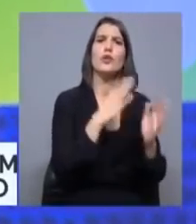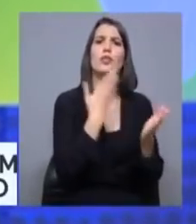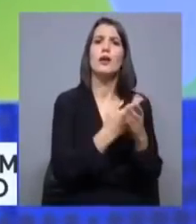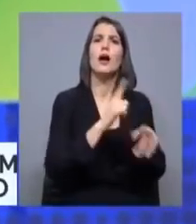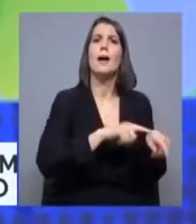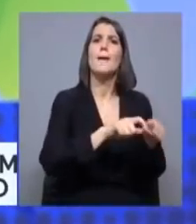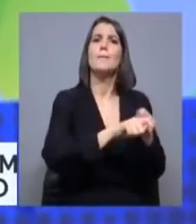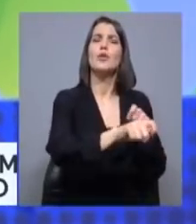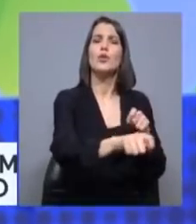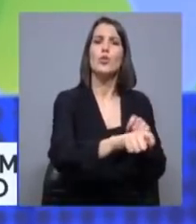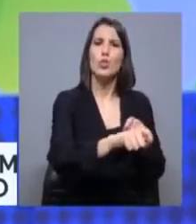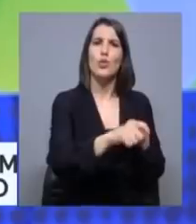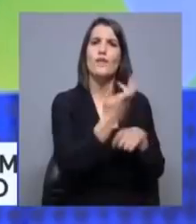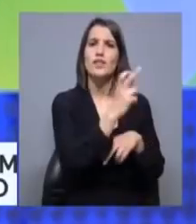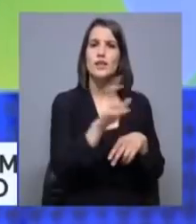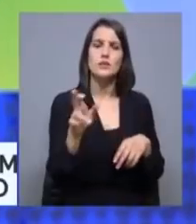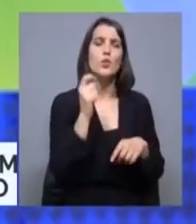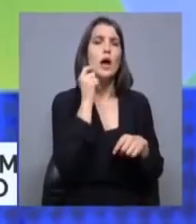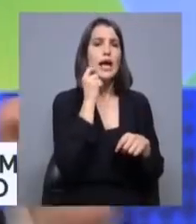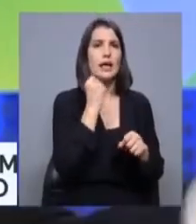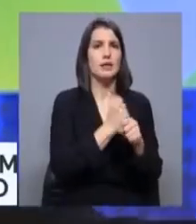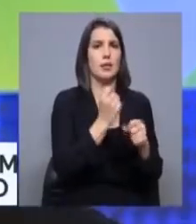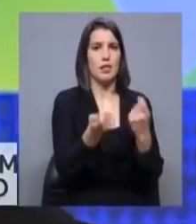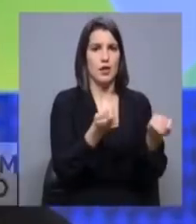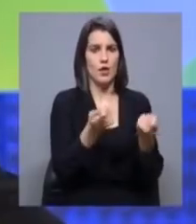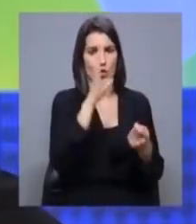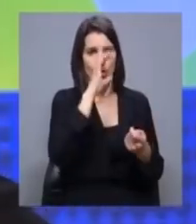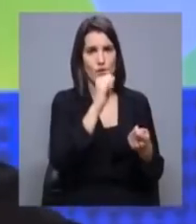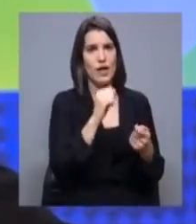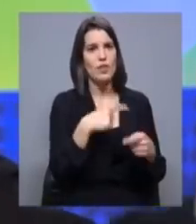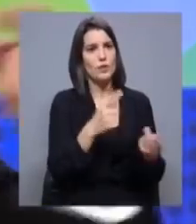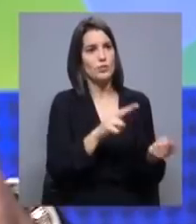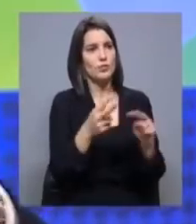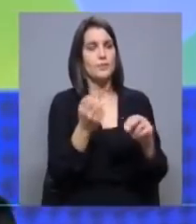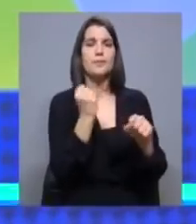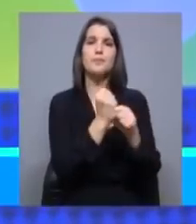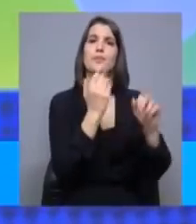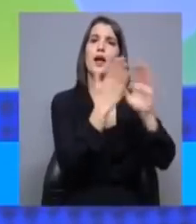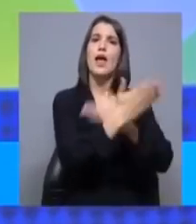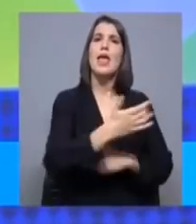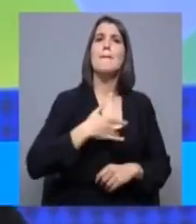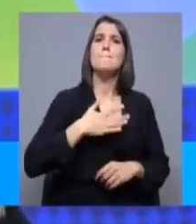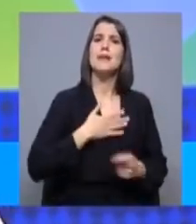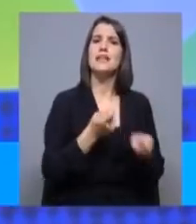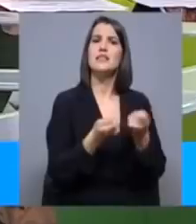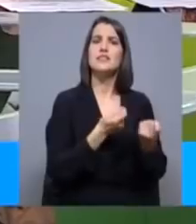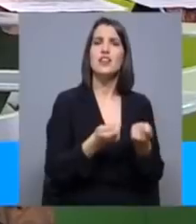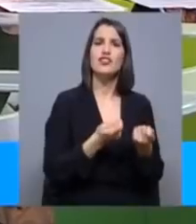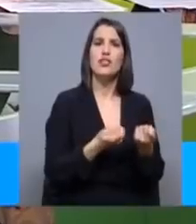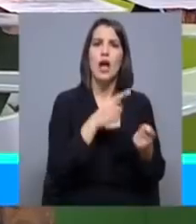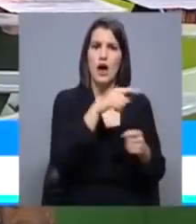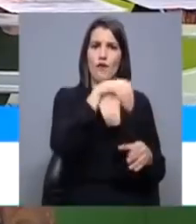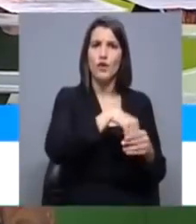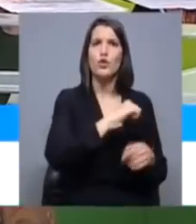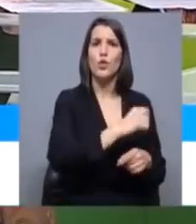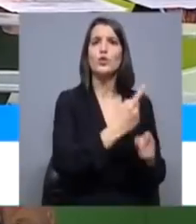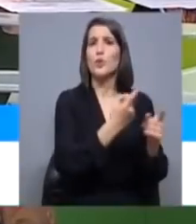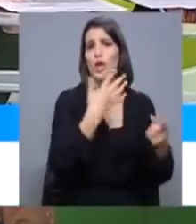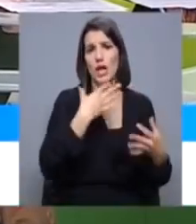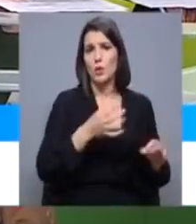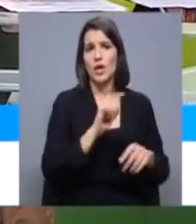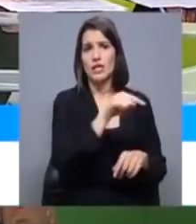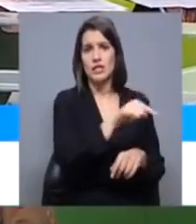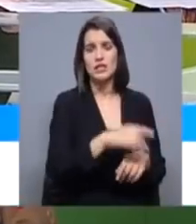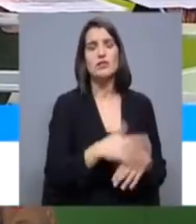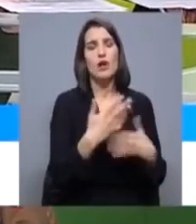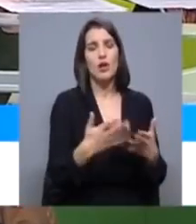criavam período nos vitalício entre o que foi governante e depois vai para empresas trabalhar quando tu essas empresas são cremes ou conta que não acreditam nem